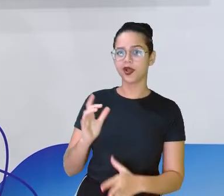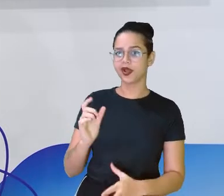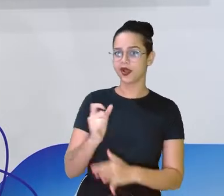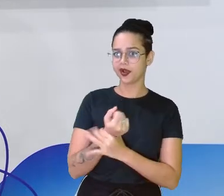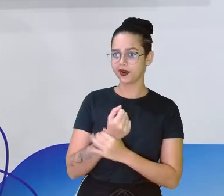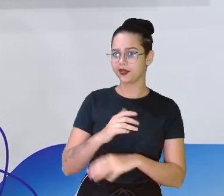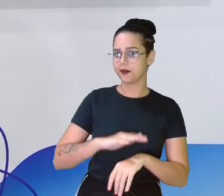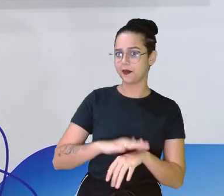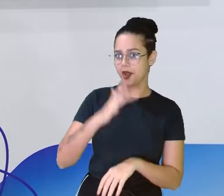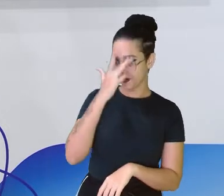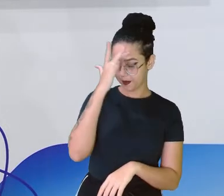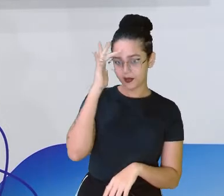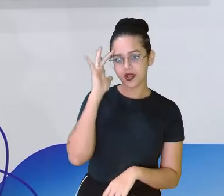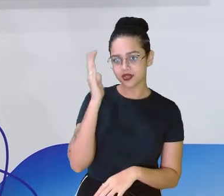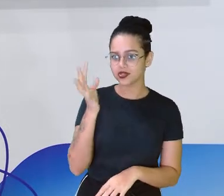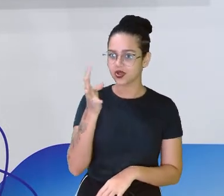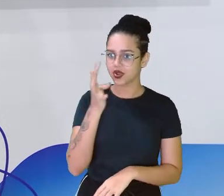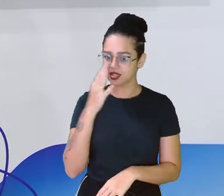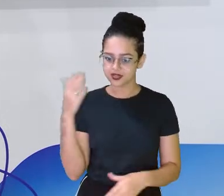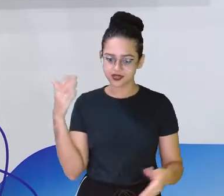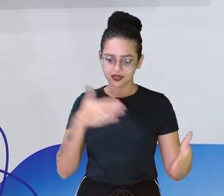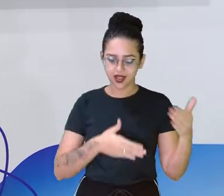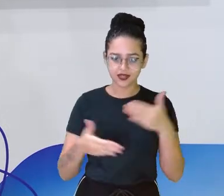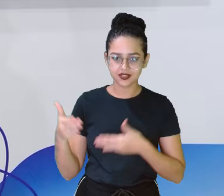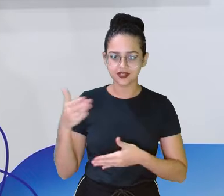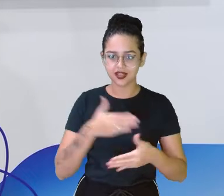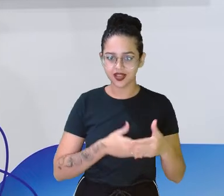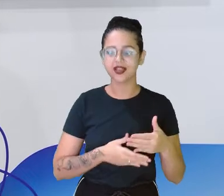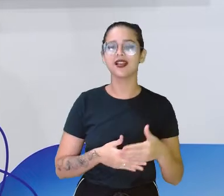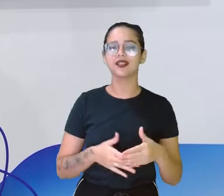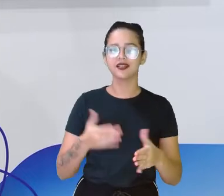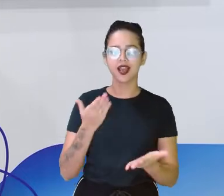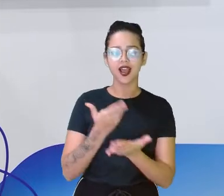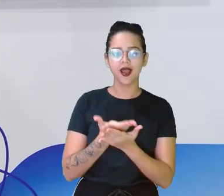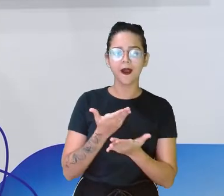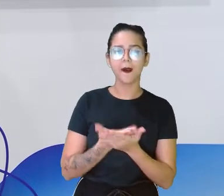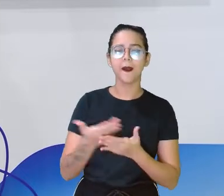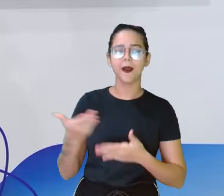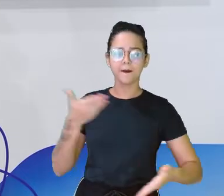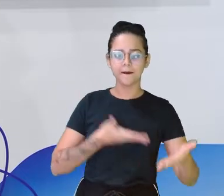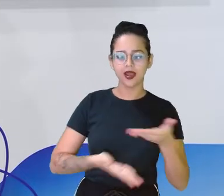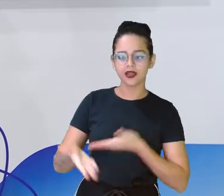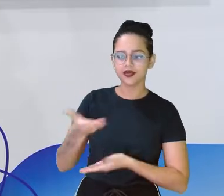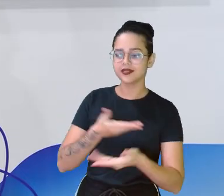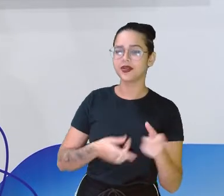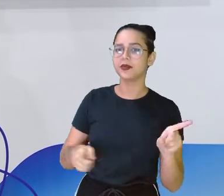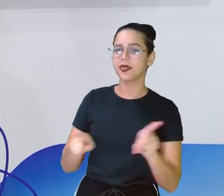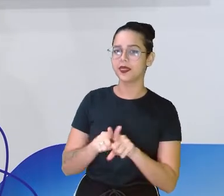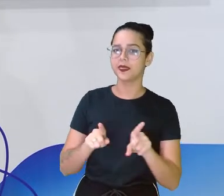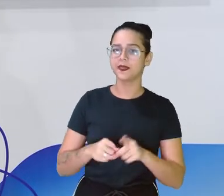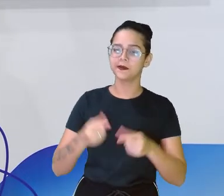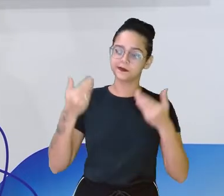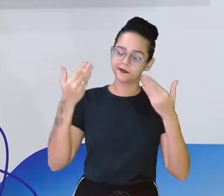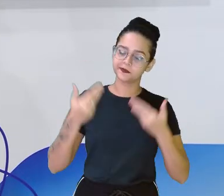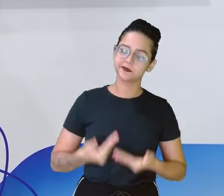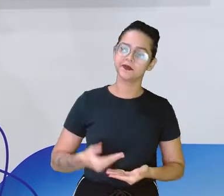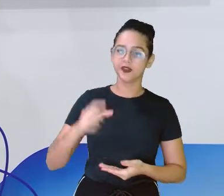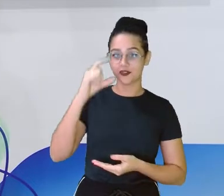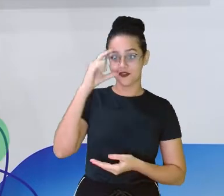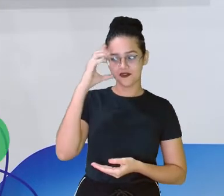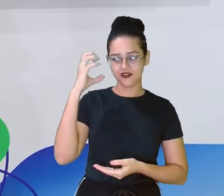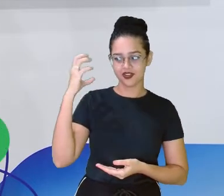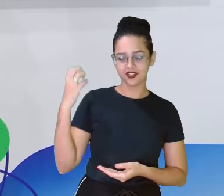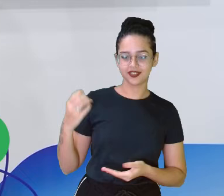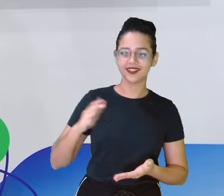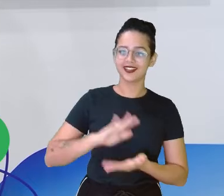mais pessoas acessem as aulas, participem também. Vitória está aqui,